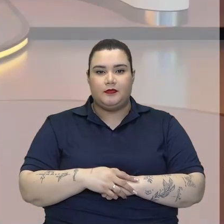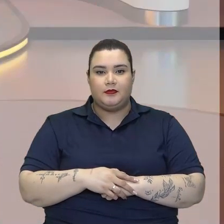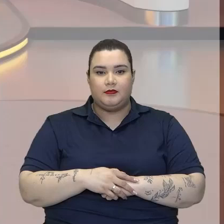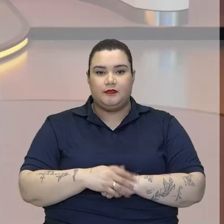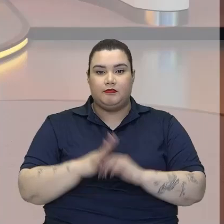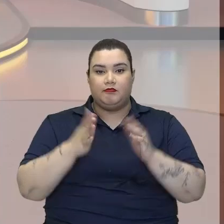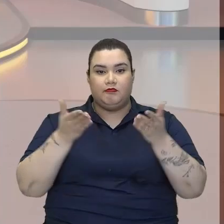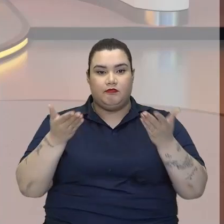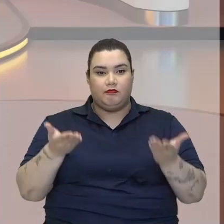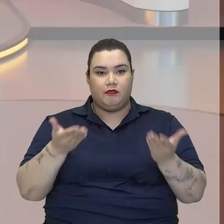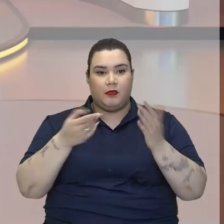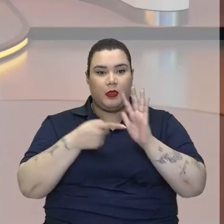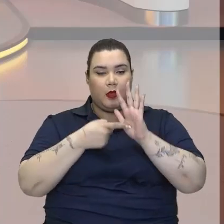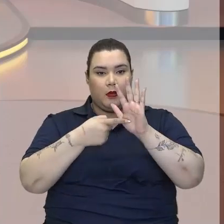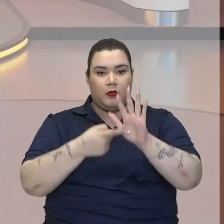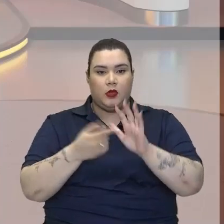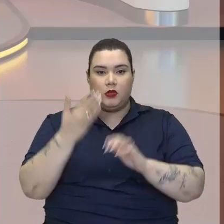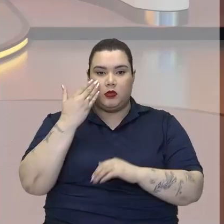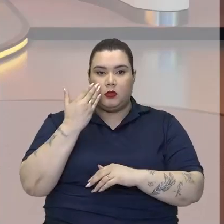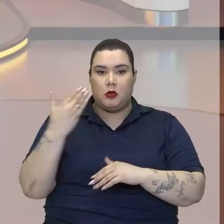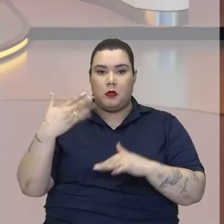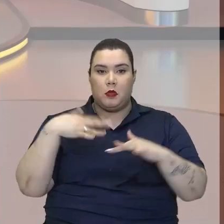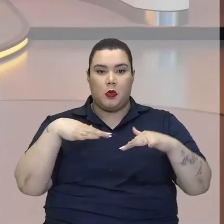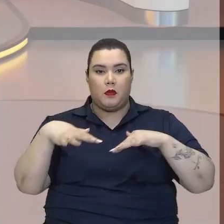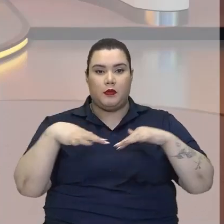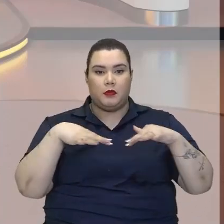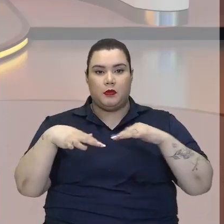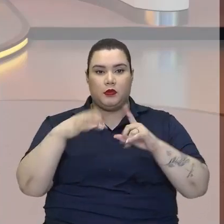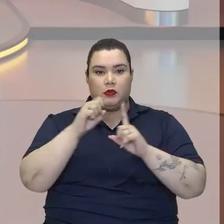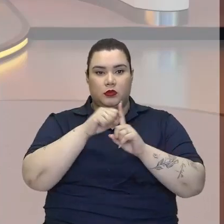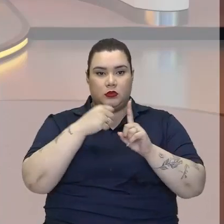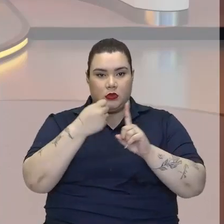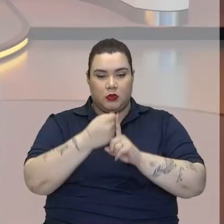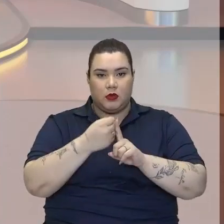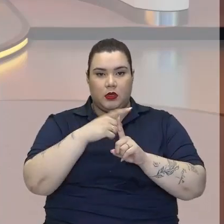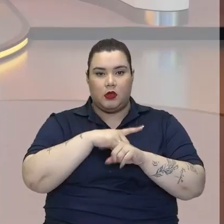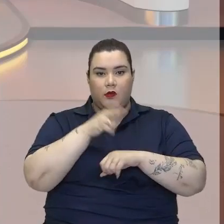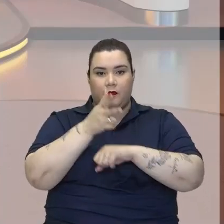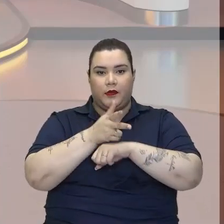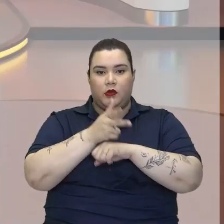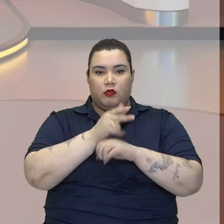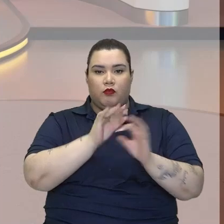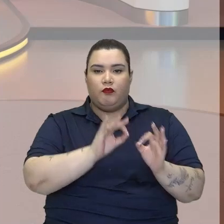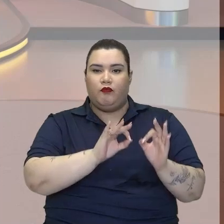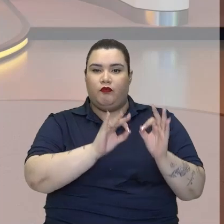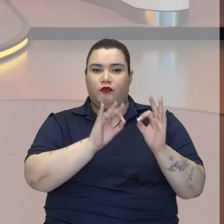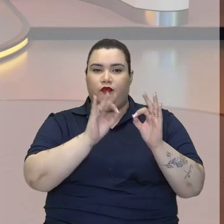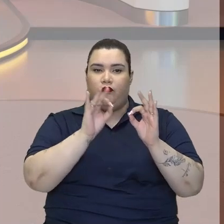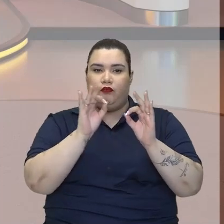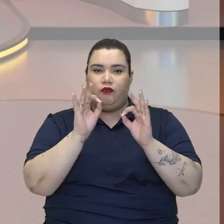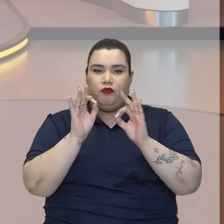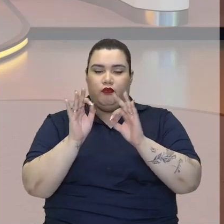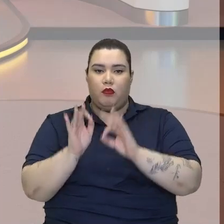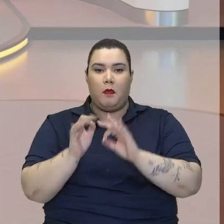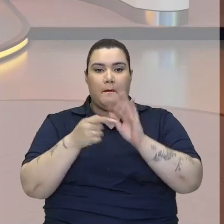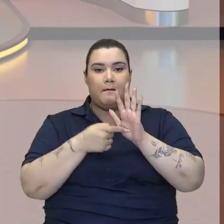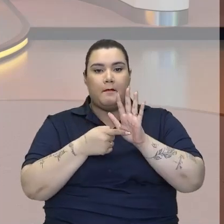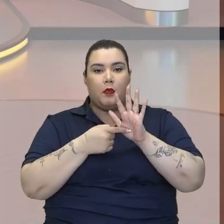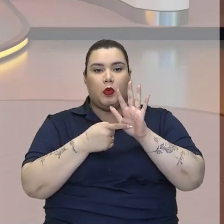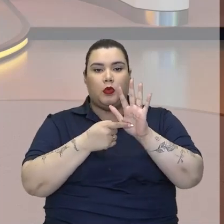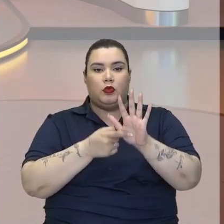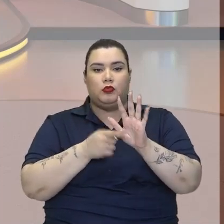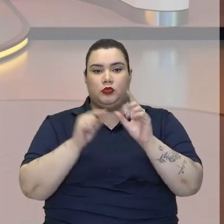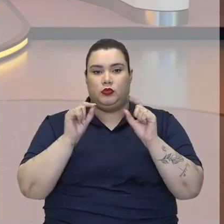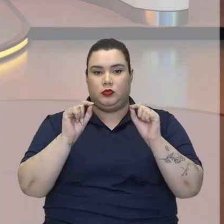Olhem aqui esse movimento, né? É um filmezinho, é um VTzinho que está aqui mostrado para vocês.